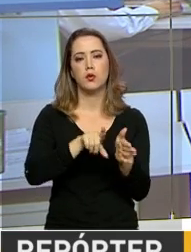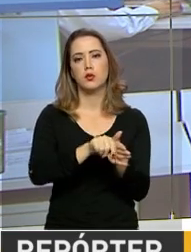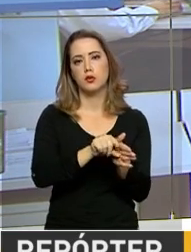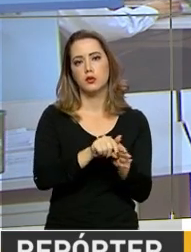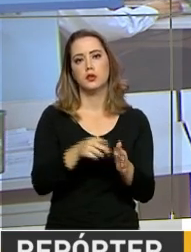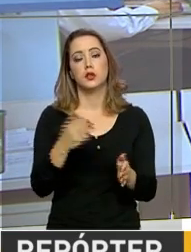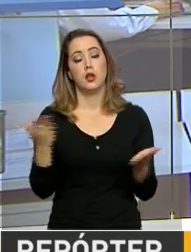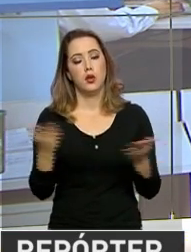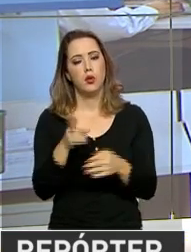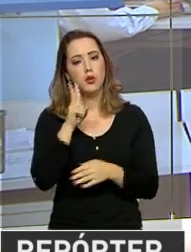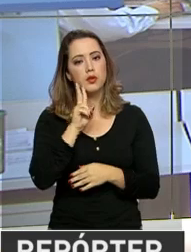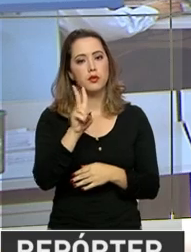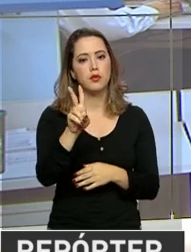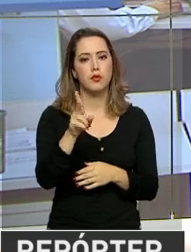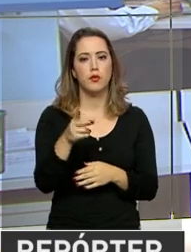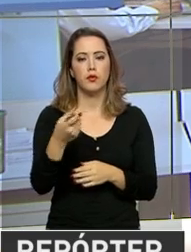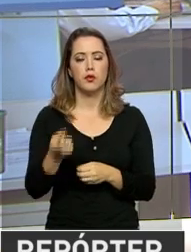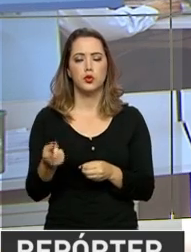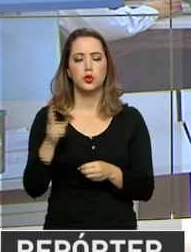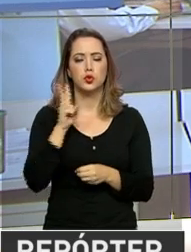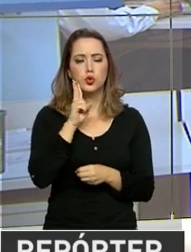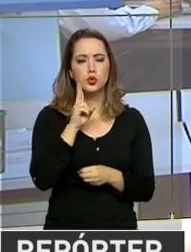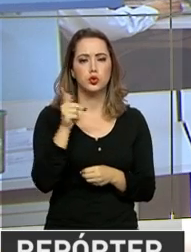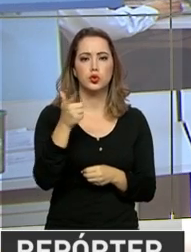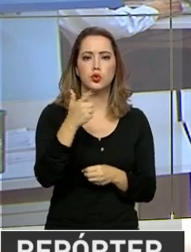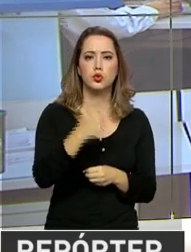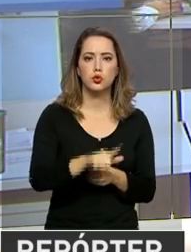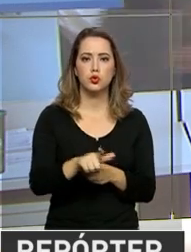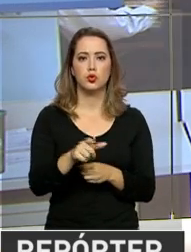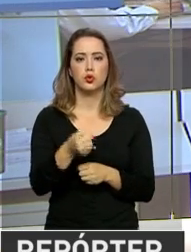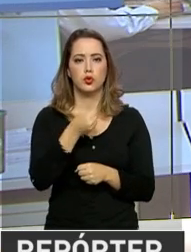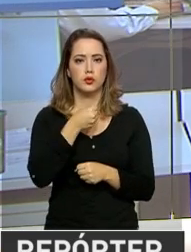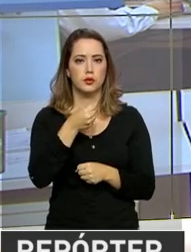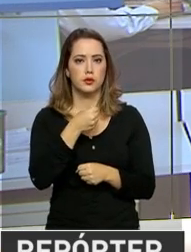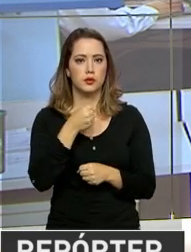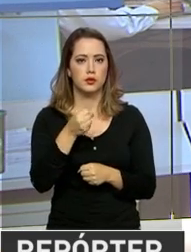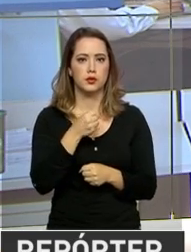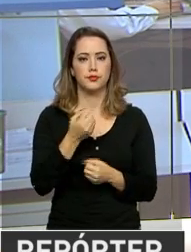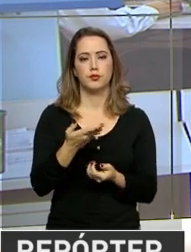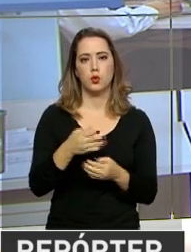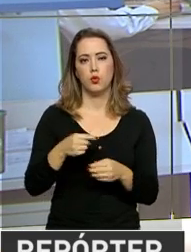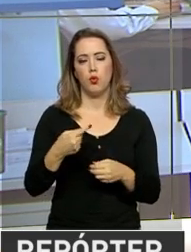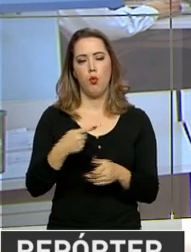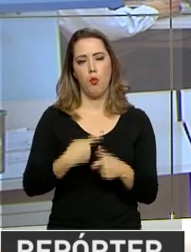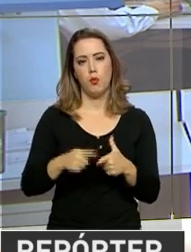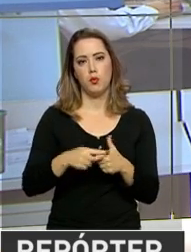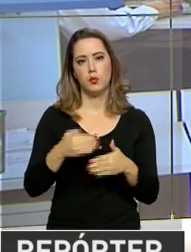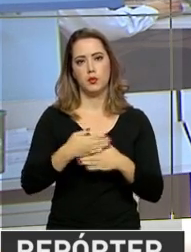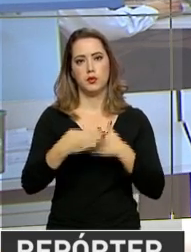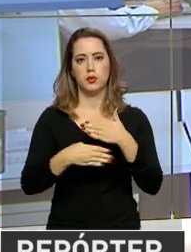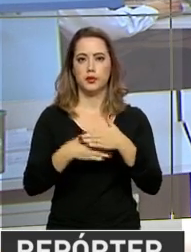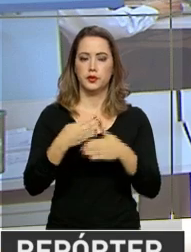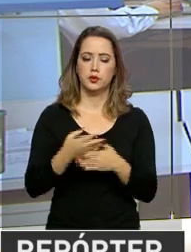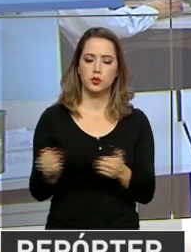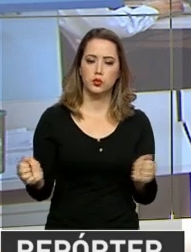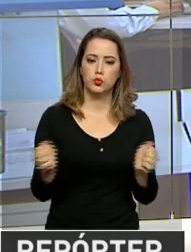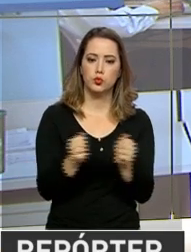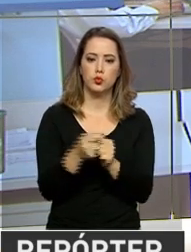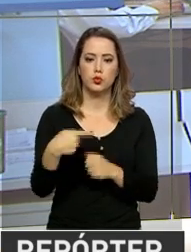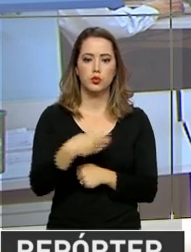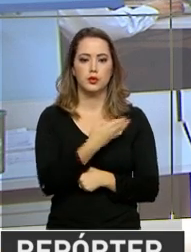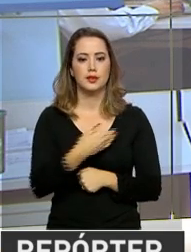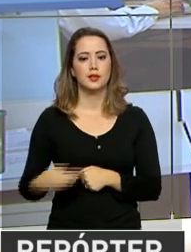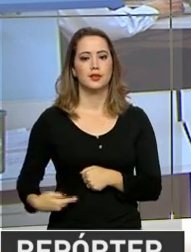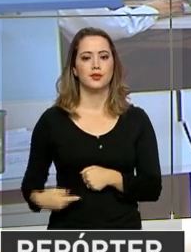assista agora a reapresentação de uma entrevista coletiva sobre a situação das Fronteiras brasileiras Continue com a gente aqui na